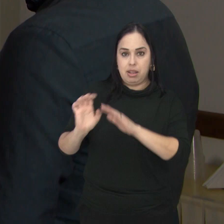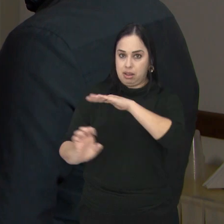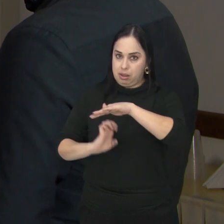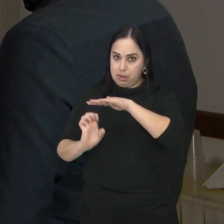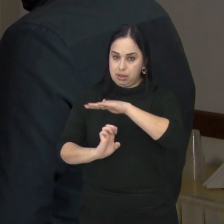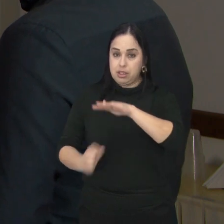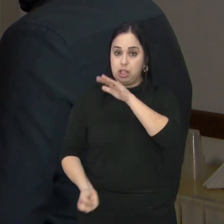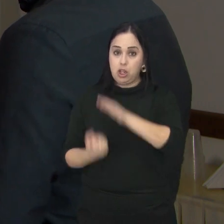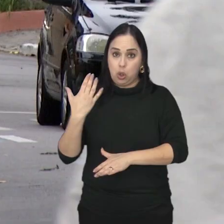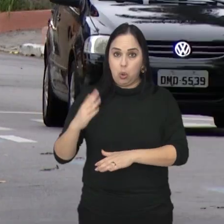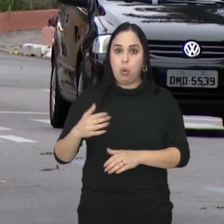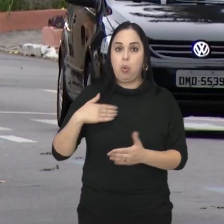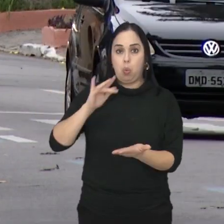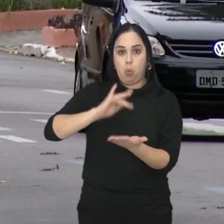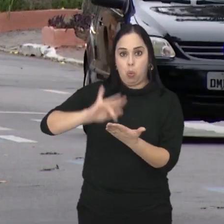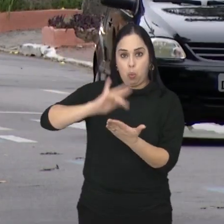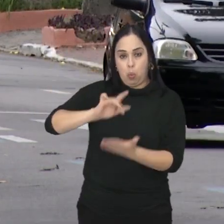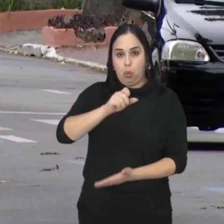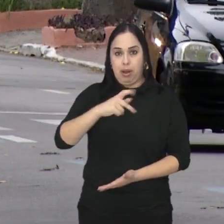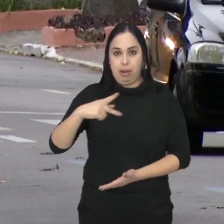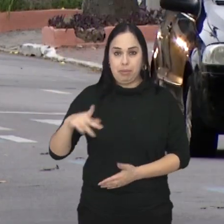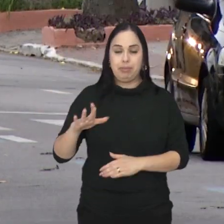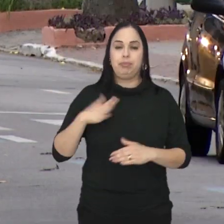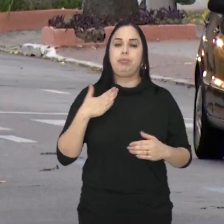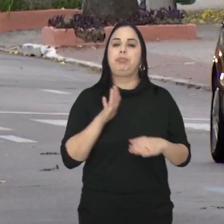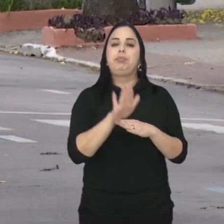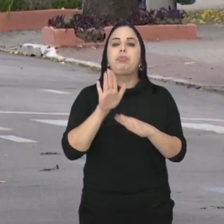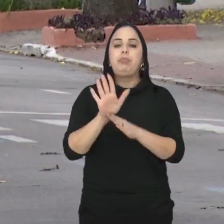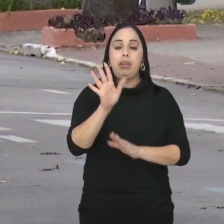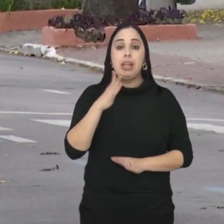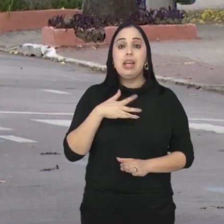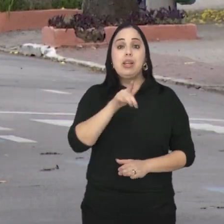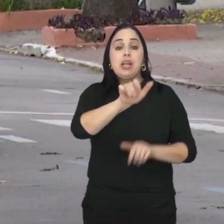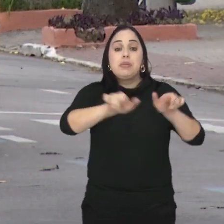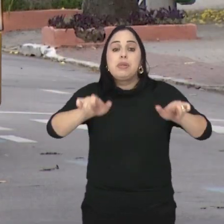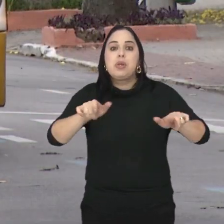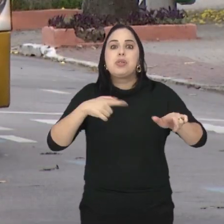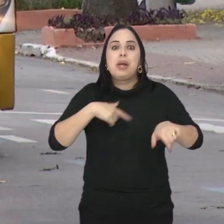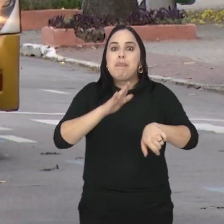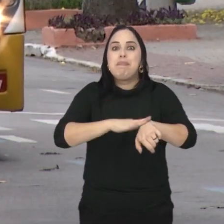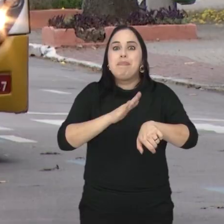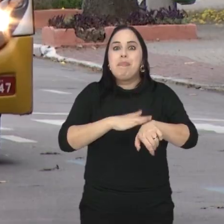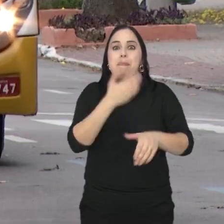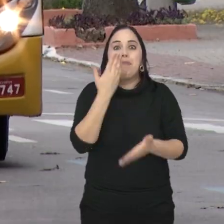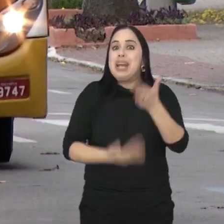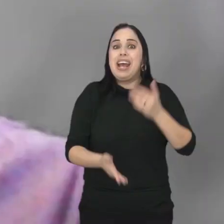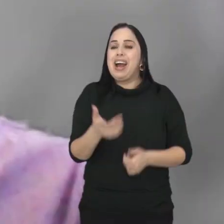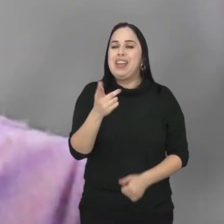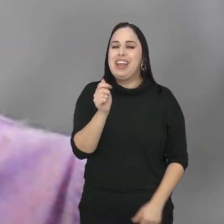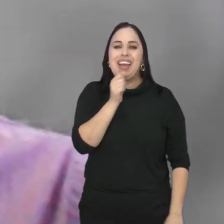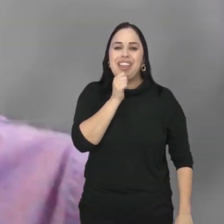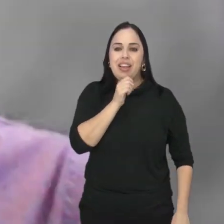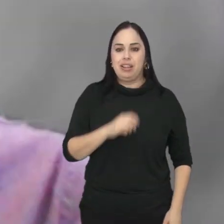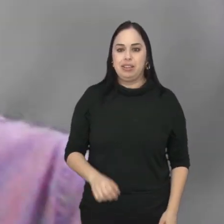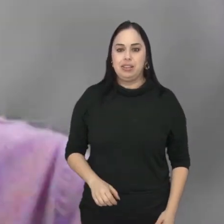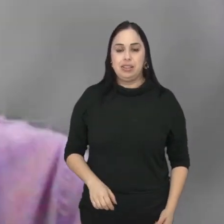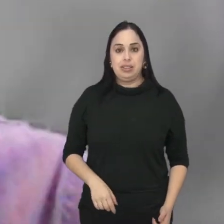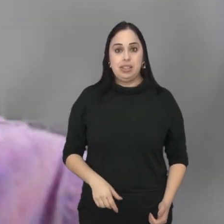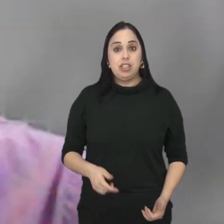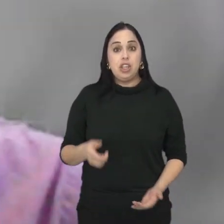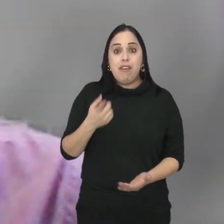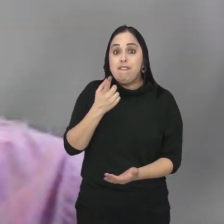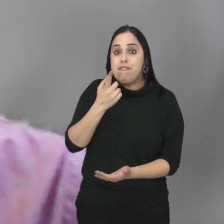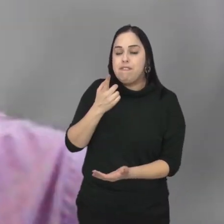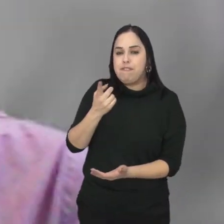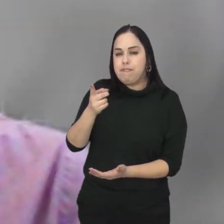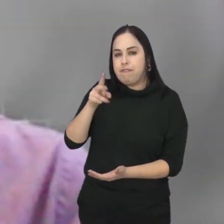criaram as plataformas, os dados ajudam os moradores a organizar melhor a rotina, para não perder o ônibus. Quando tiver verdinho, ele